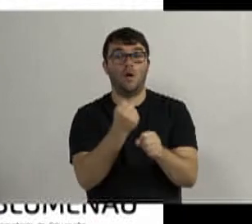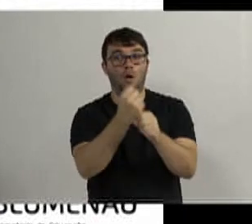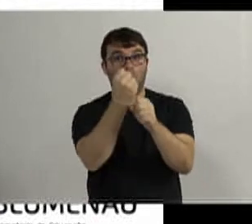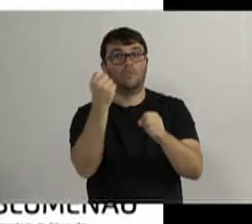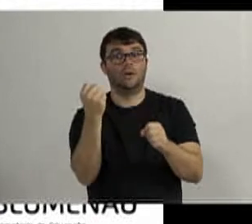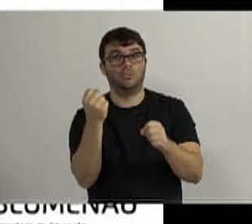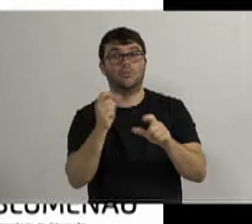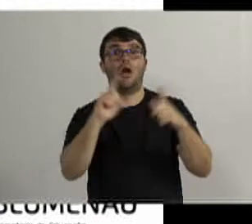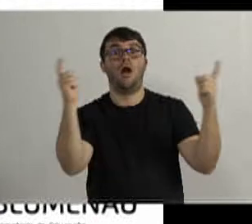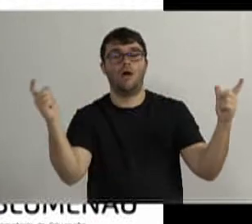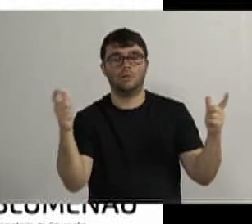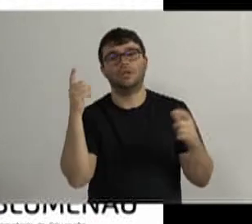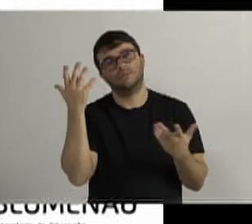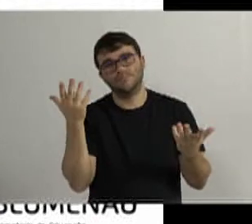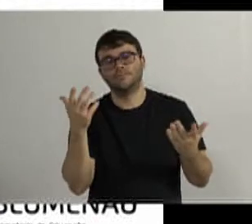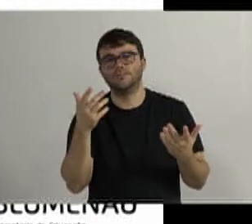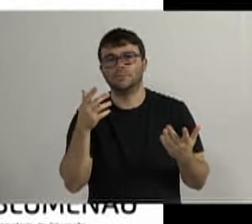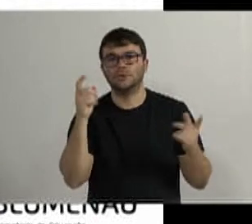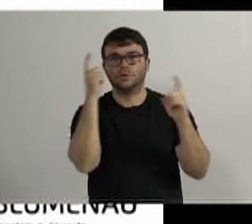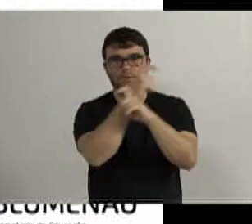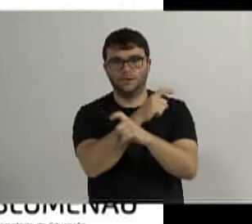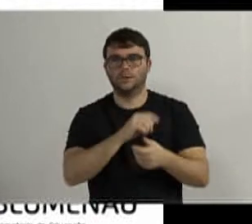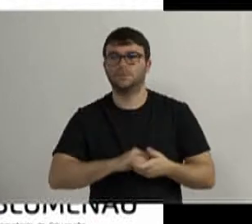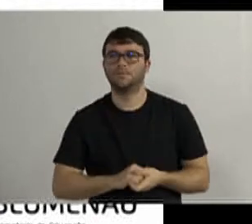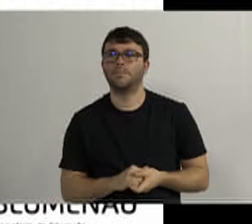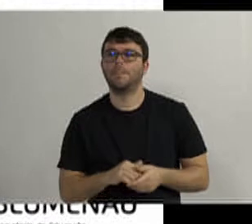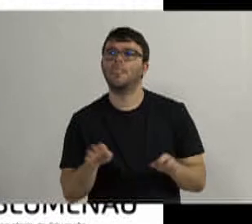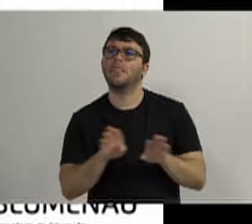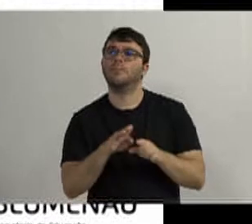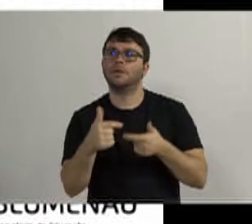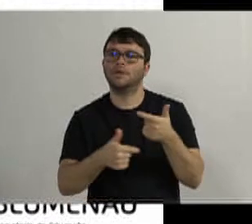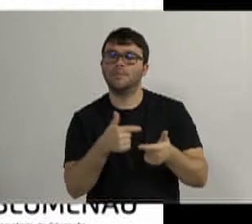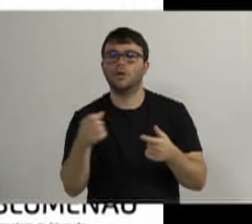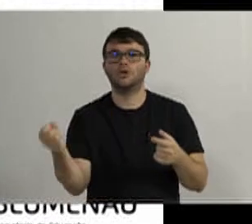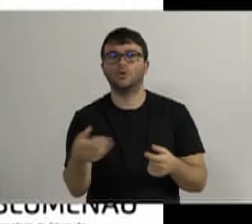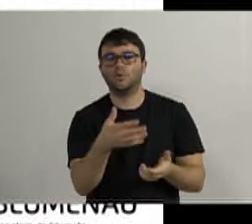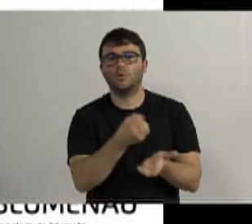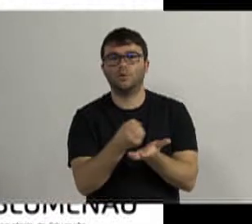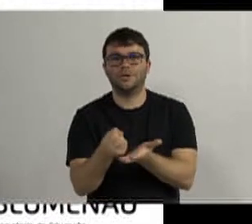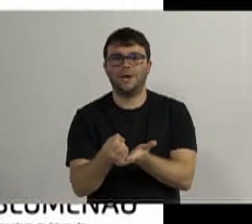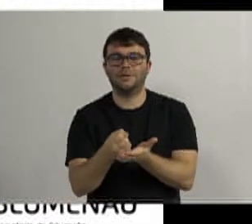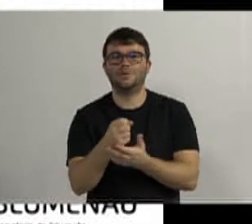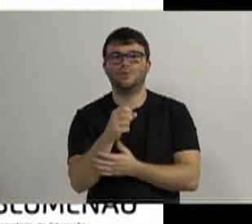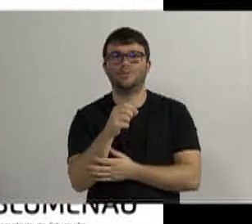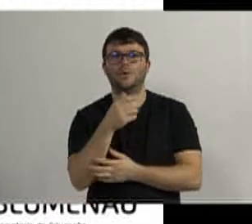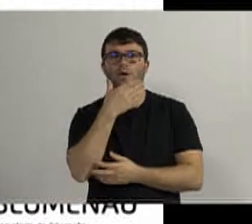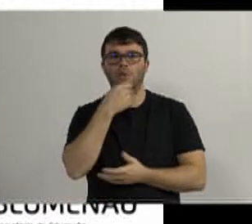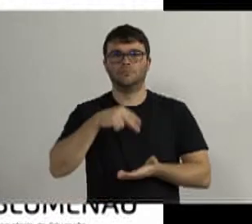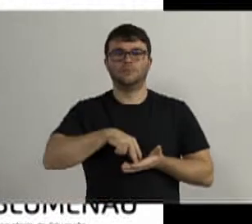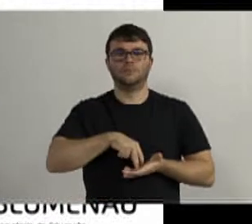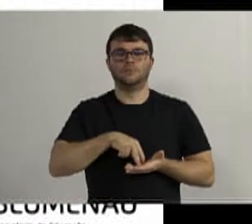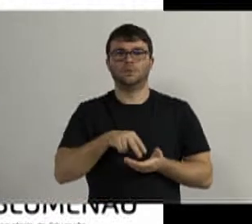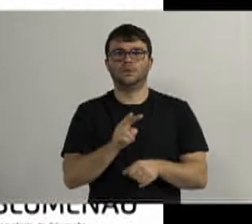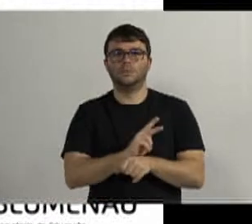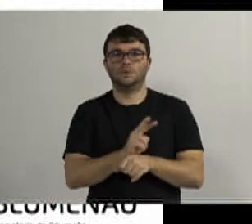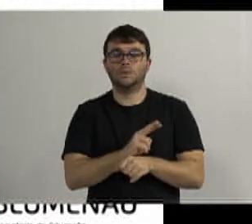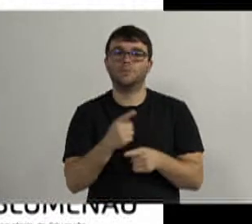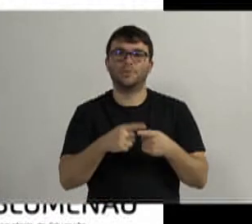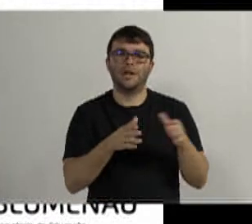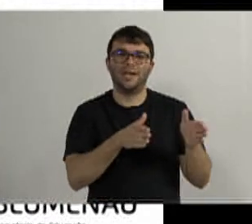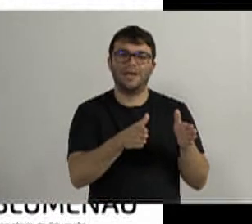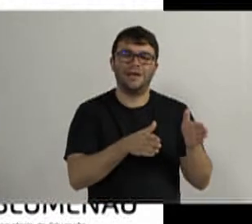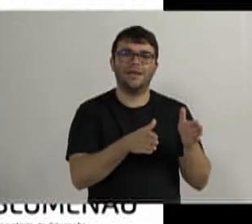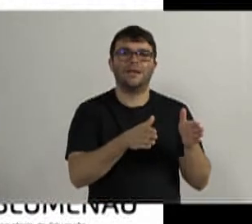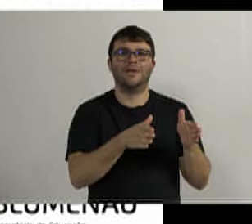projetos complexos estamos trabalhando também um novo contrato de zeladoria vencendo aquele contrato emergencial somos Obrigado